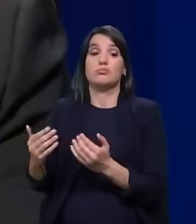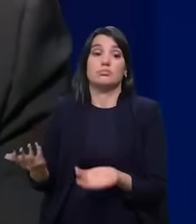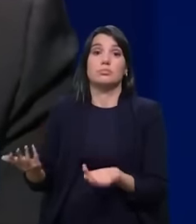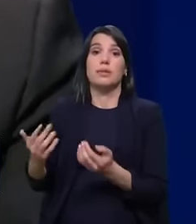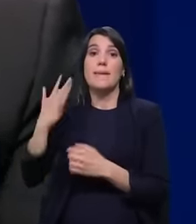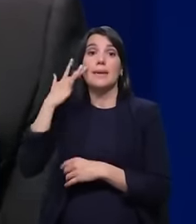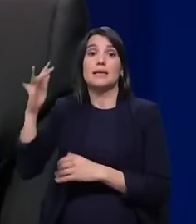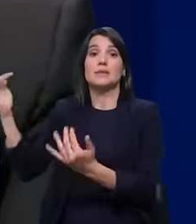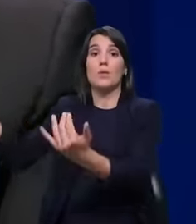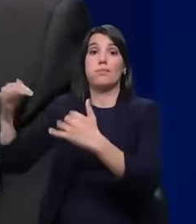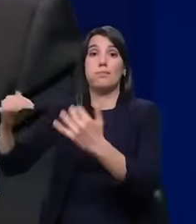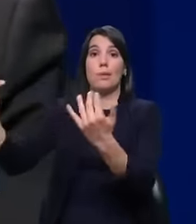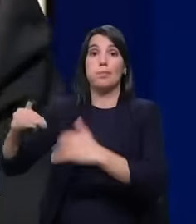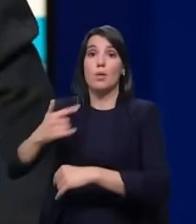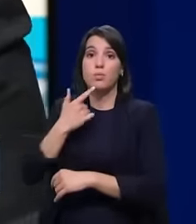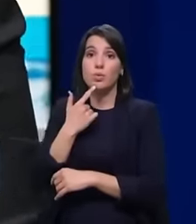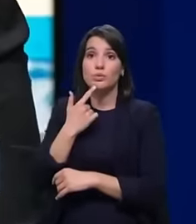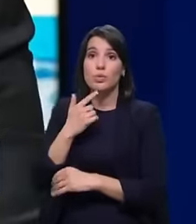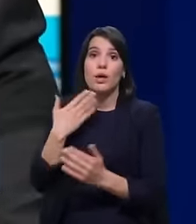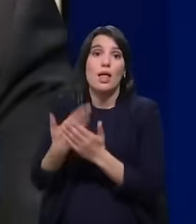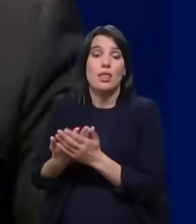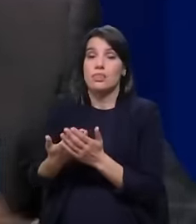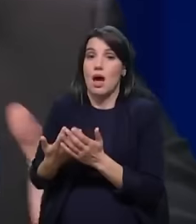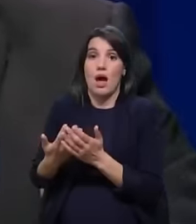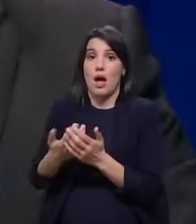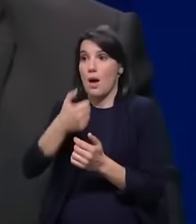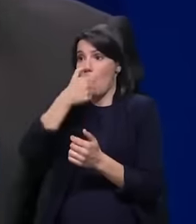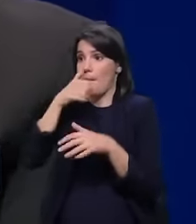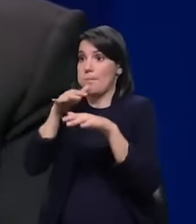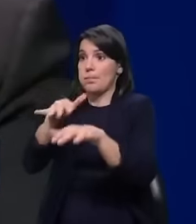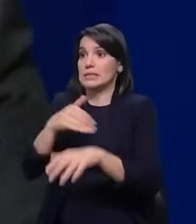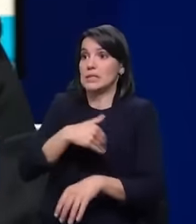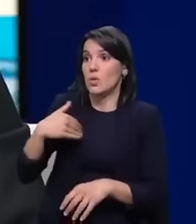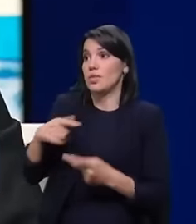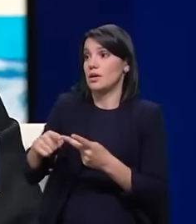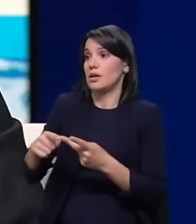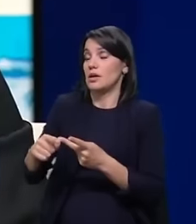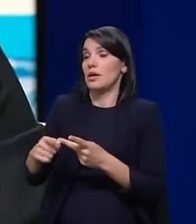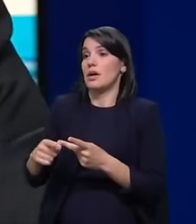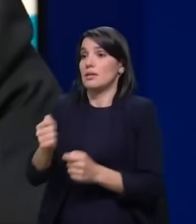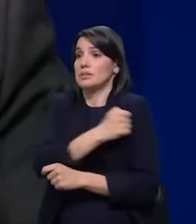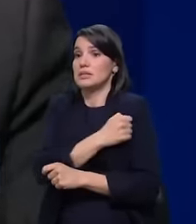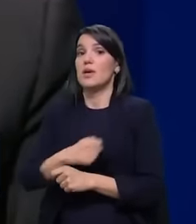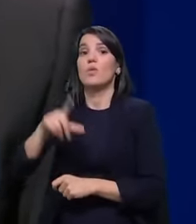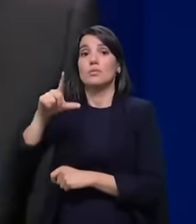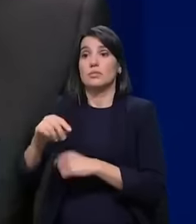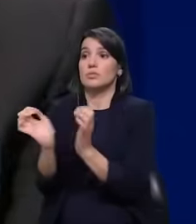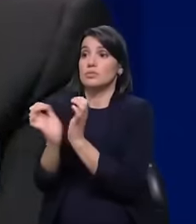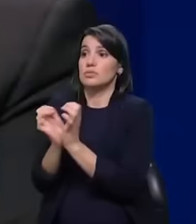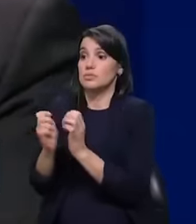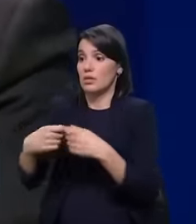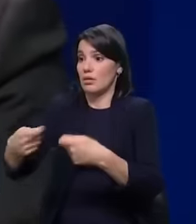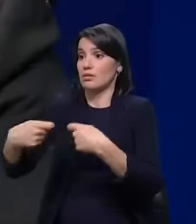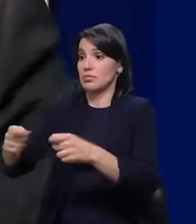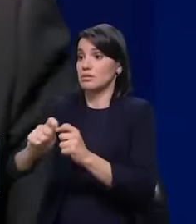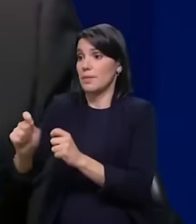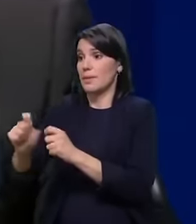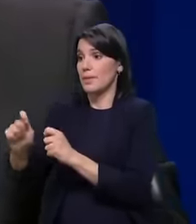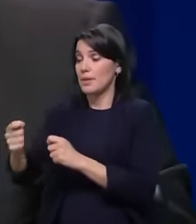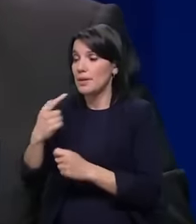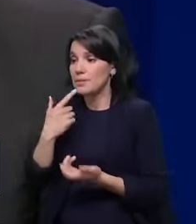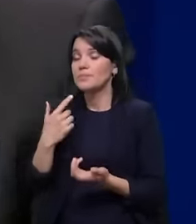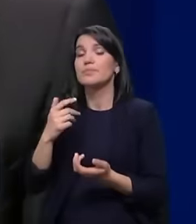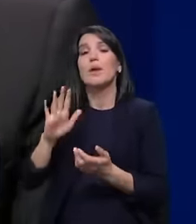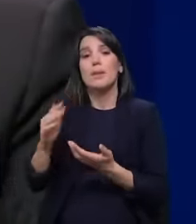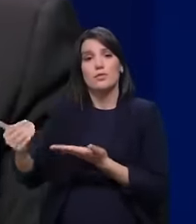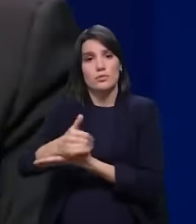de imigração, isso gera pressão a todos os níveis, na saúde, na habitação, gera também um rendimento acrescido na segurança social, pelo trabalho que é feito, mas